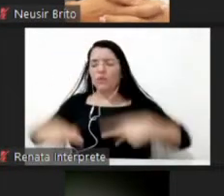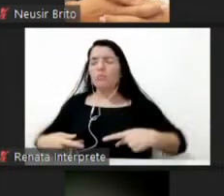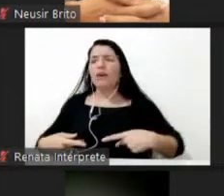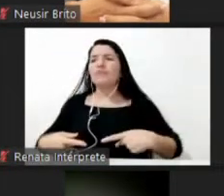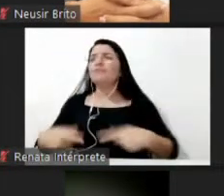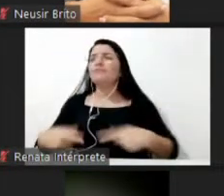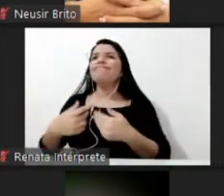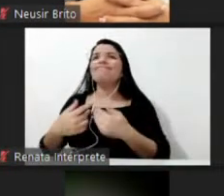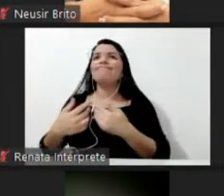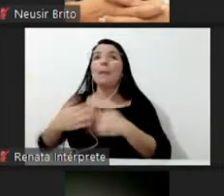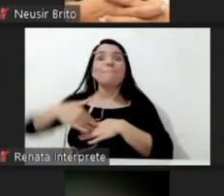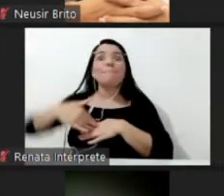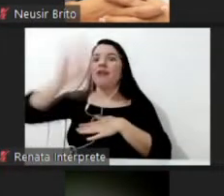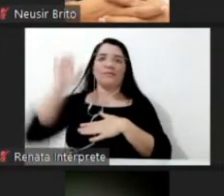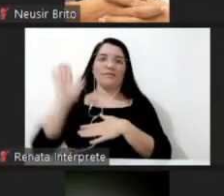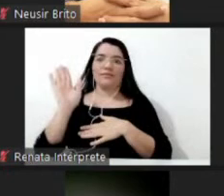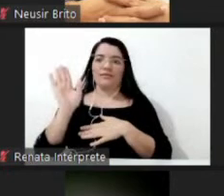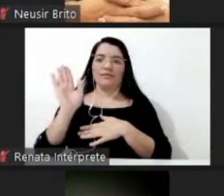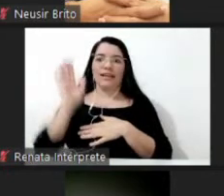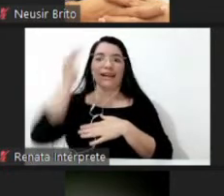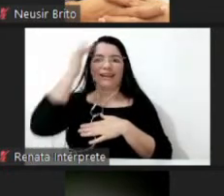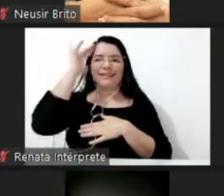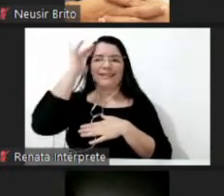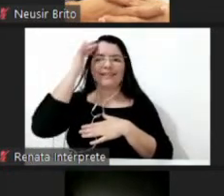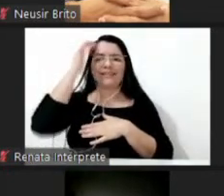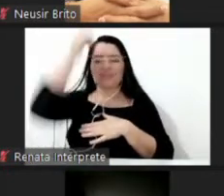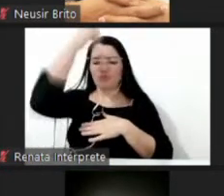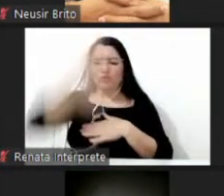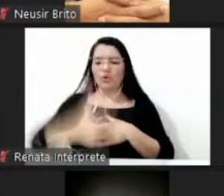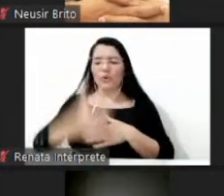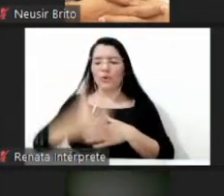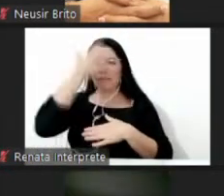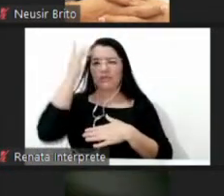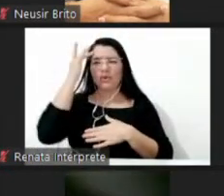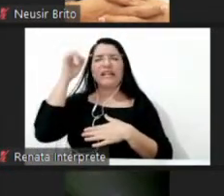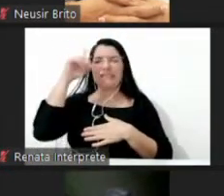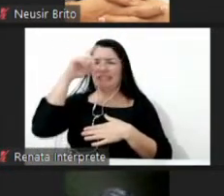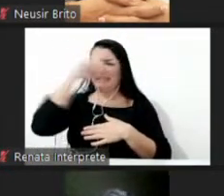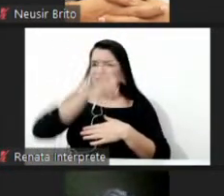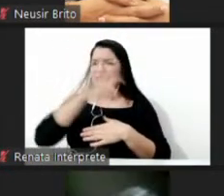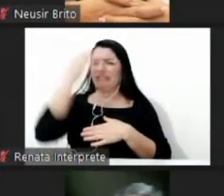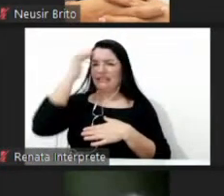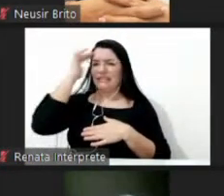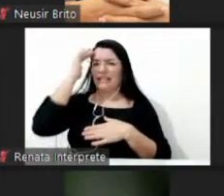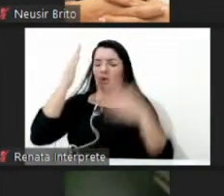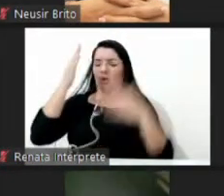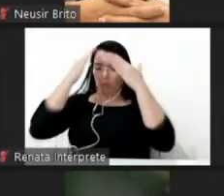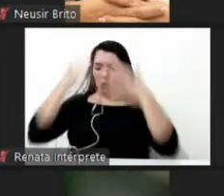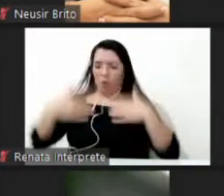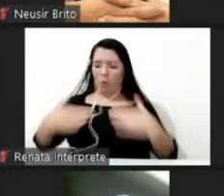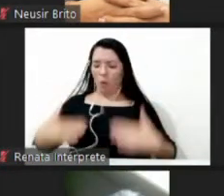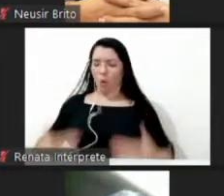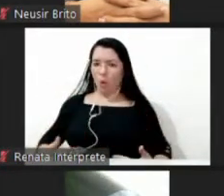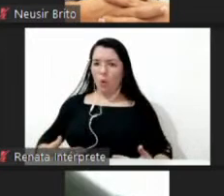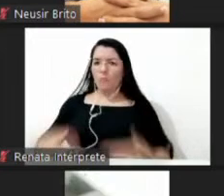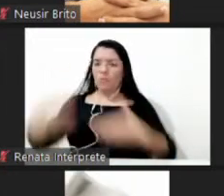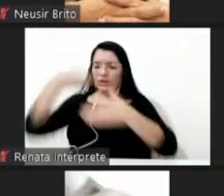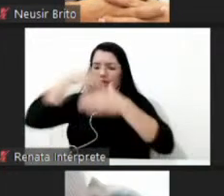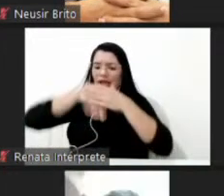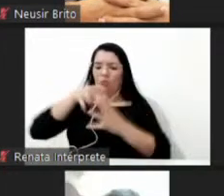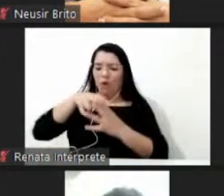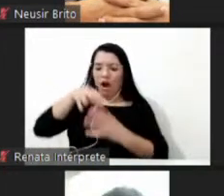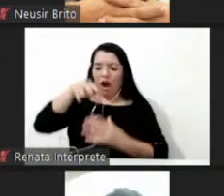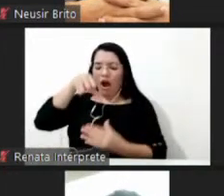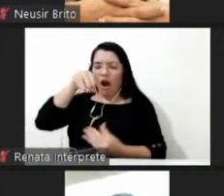um ser muito complexo, né, constituído de corpo, de alma, mas sempre tendo necessidades não só físicas, não